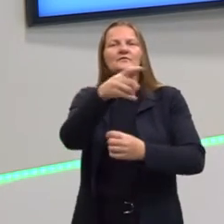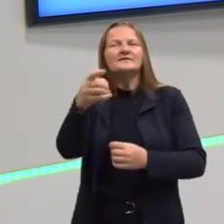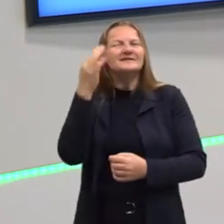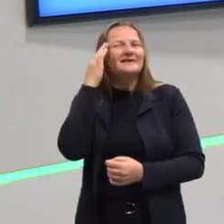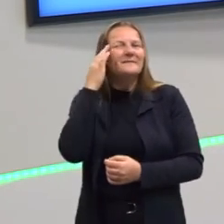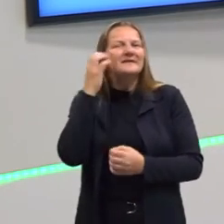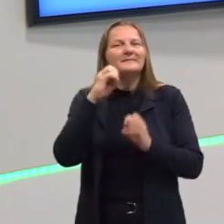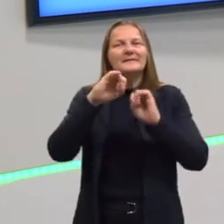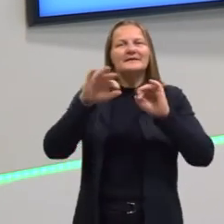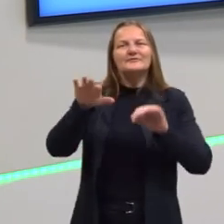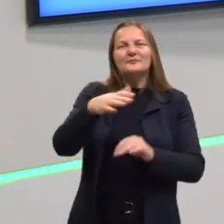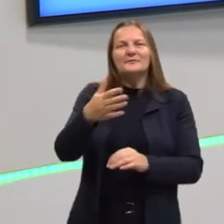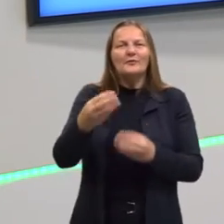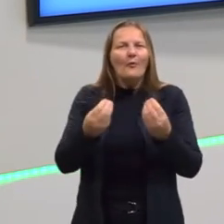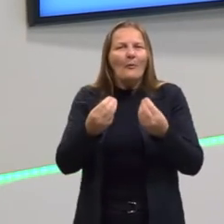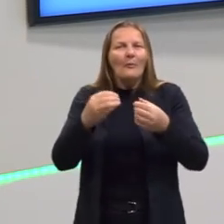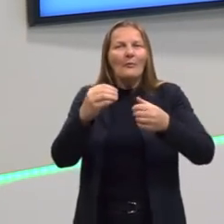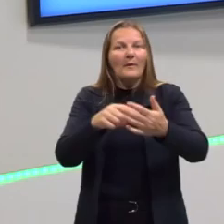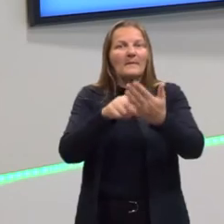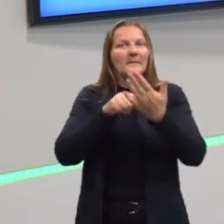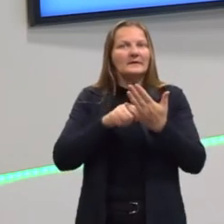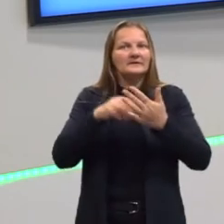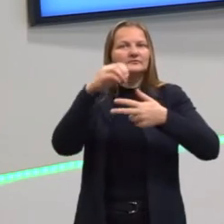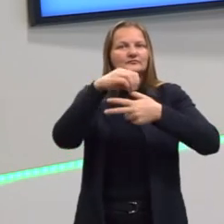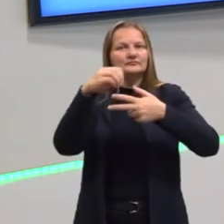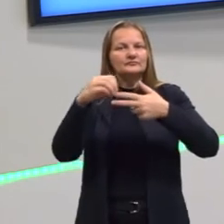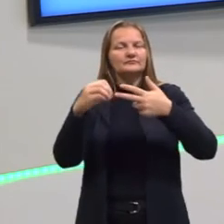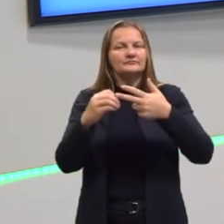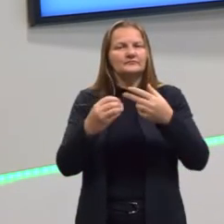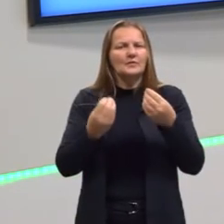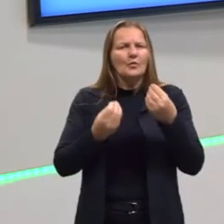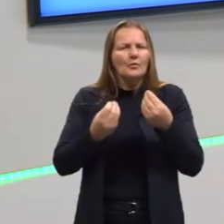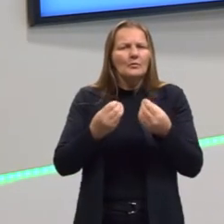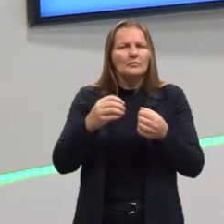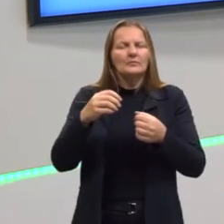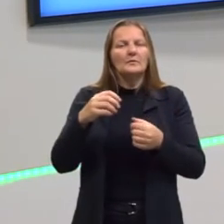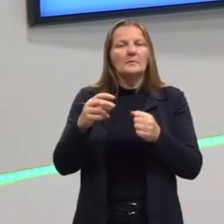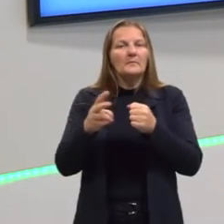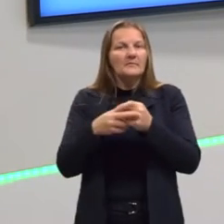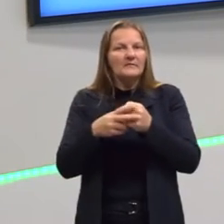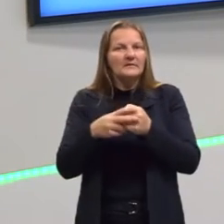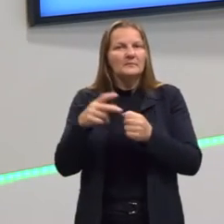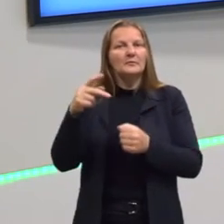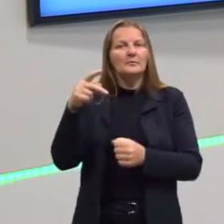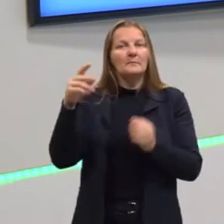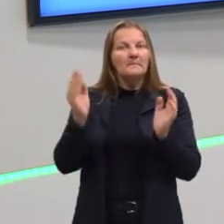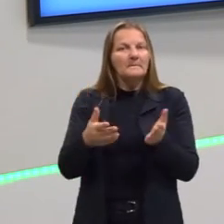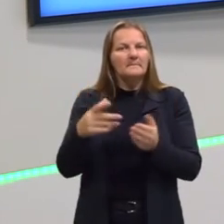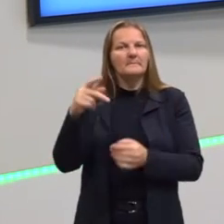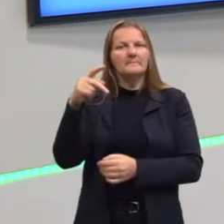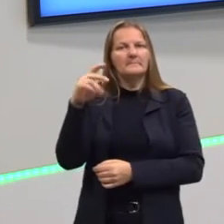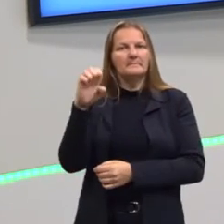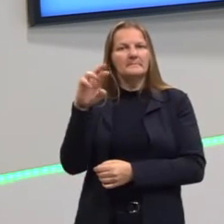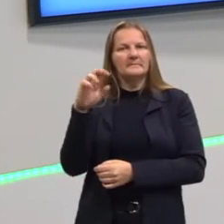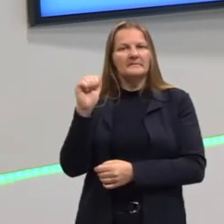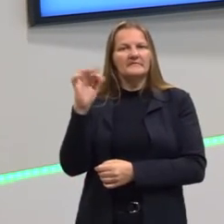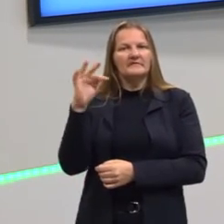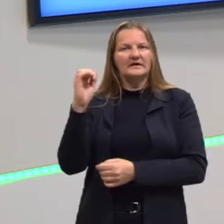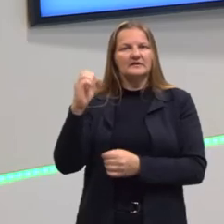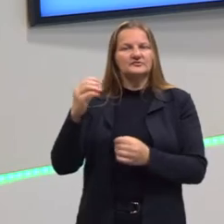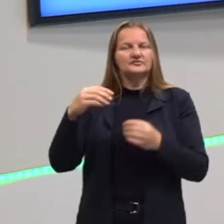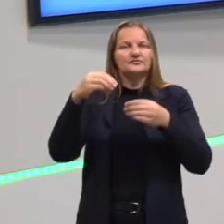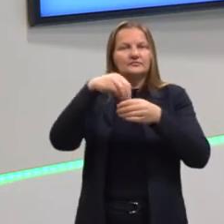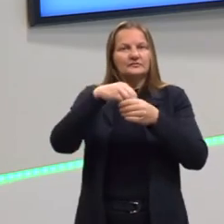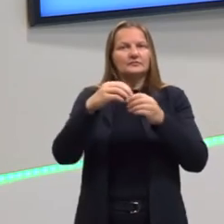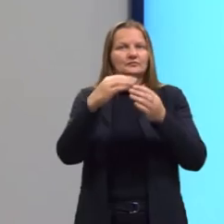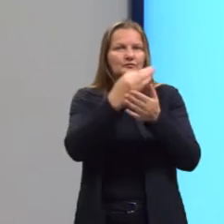mais ou menos uma ideia de como parece o presente perfeito de como é o presente perfeito dentro da das